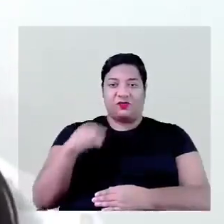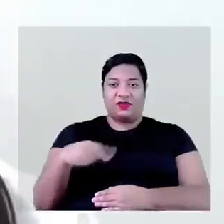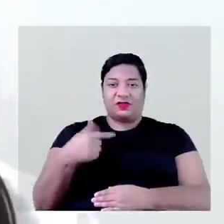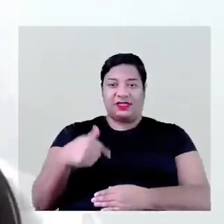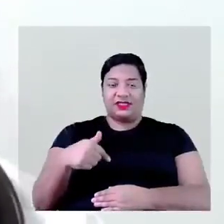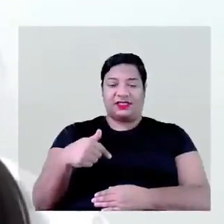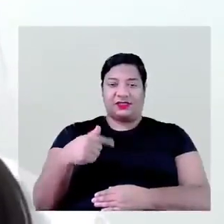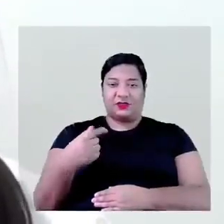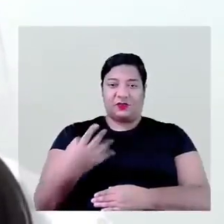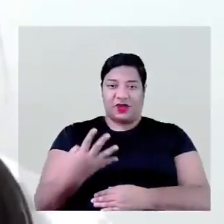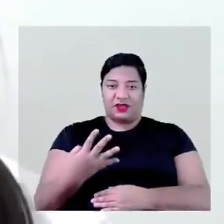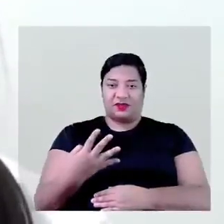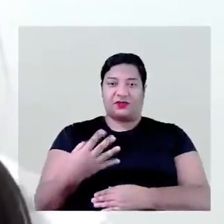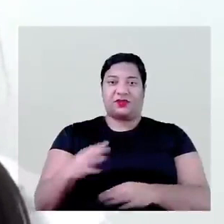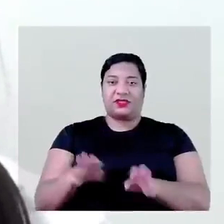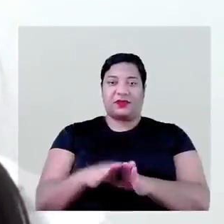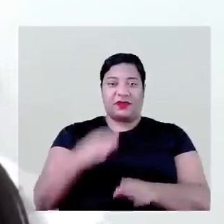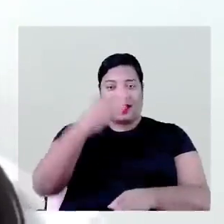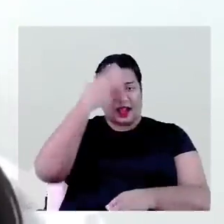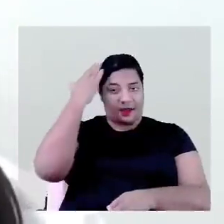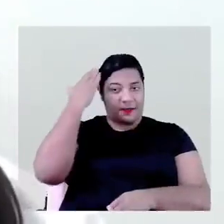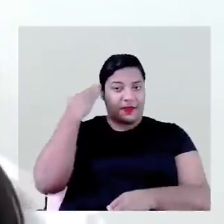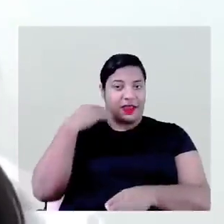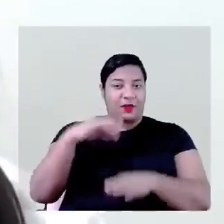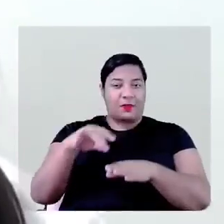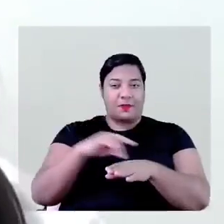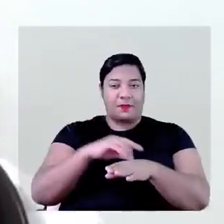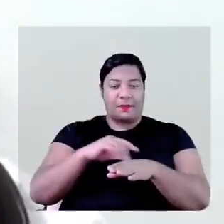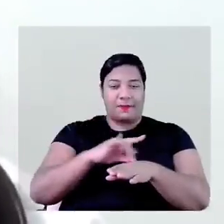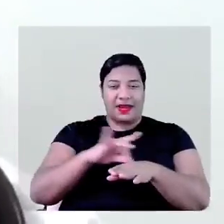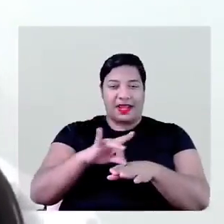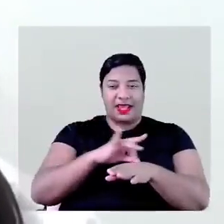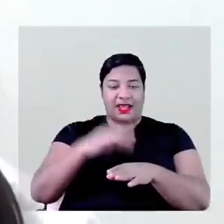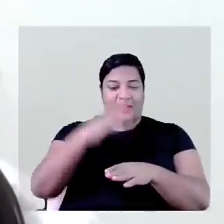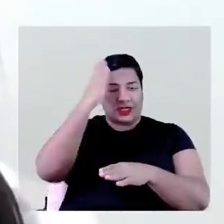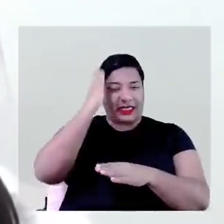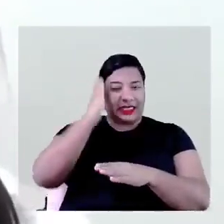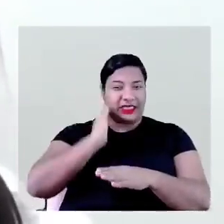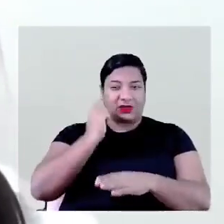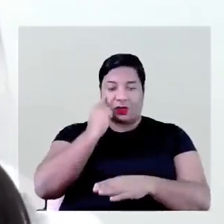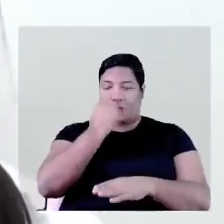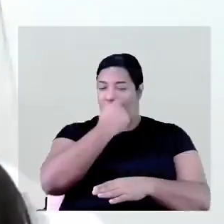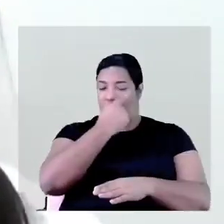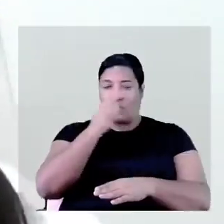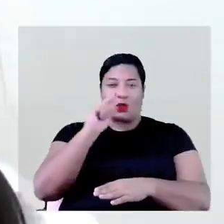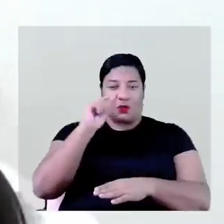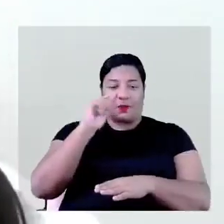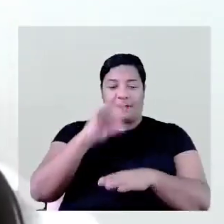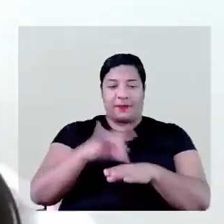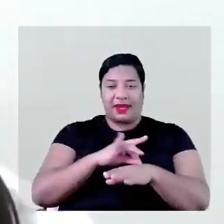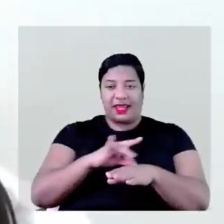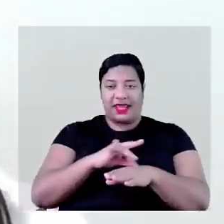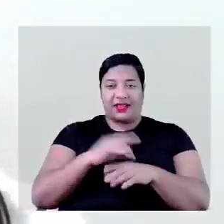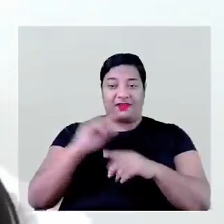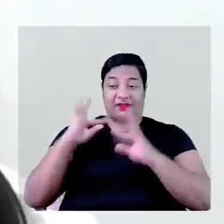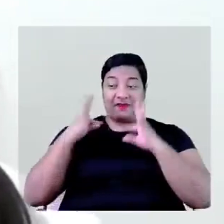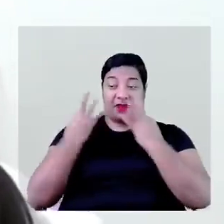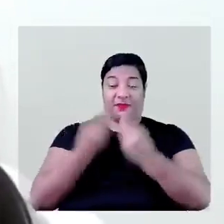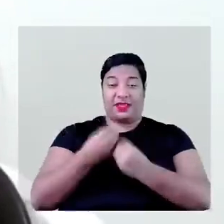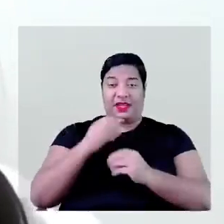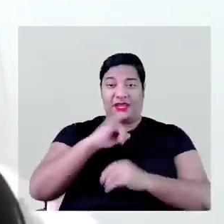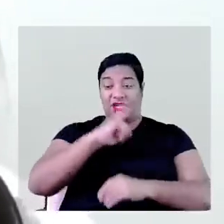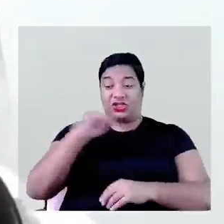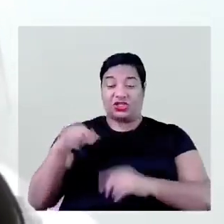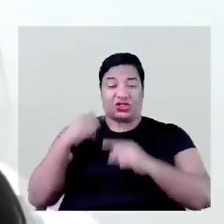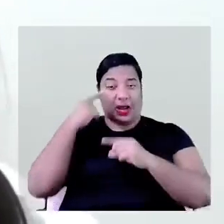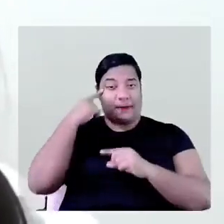m, tenho cabelos pretos e lisos, olhos pretos, sou descendente de japoneses. Eu gostaria